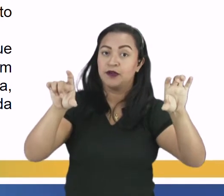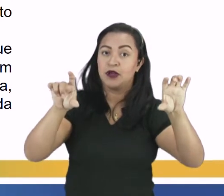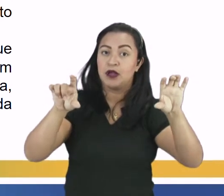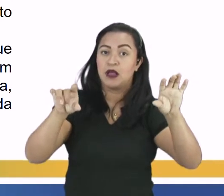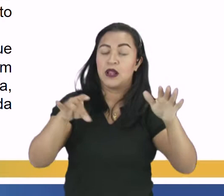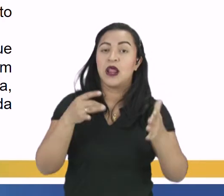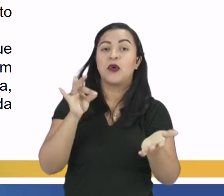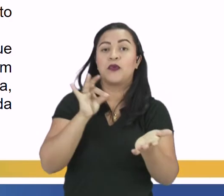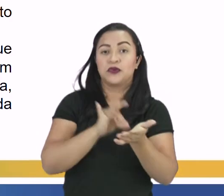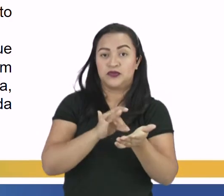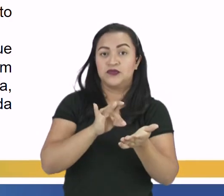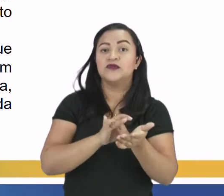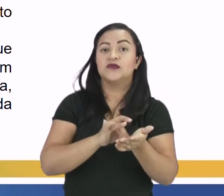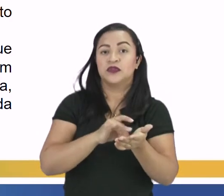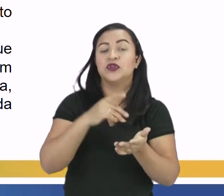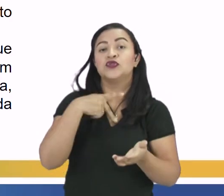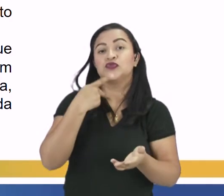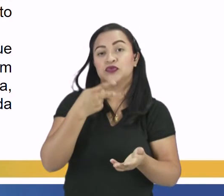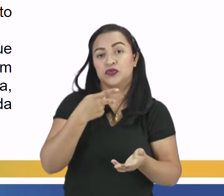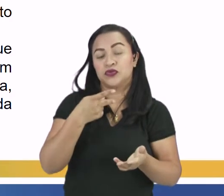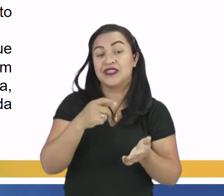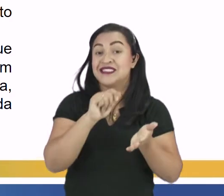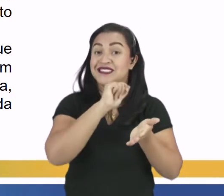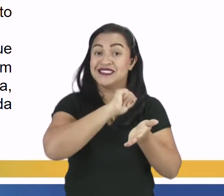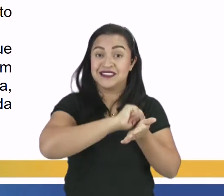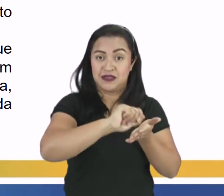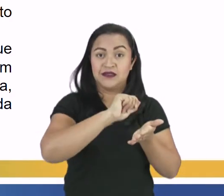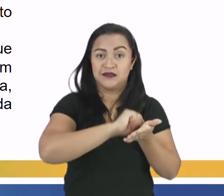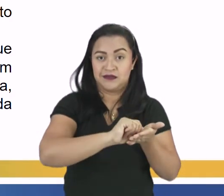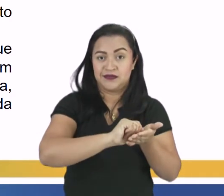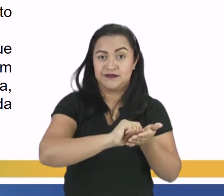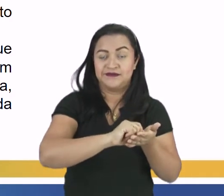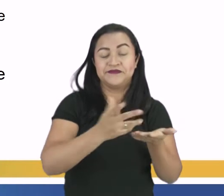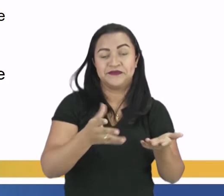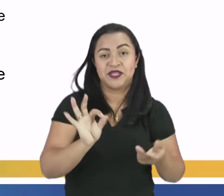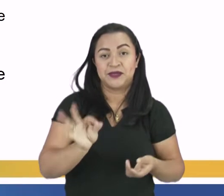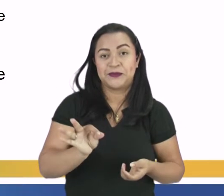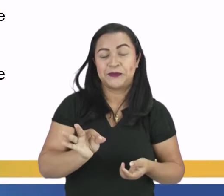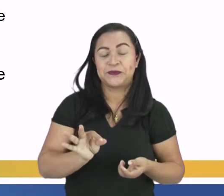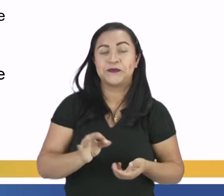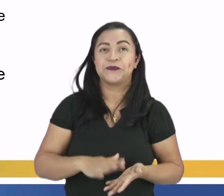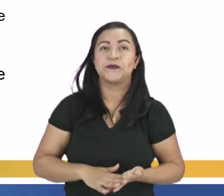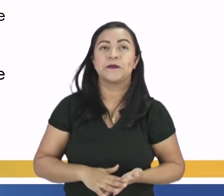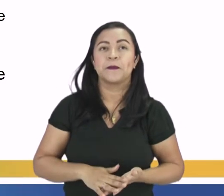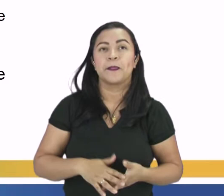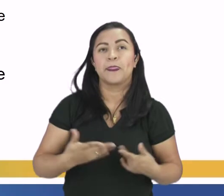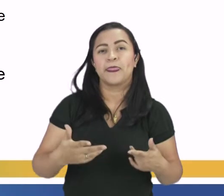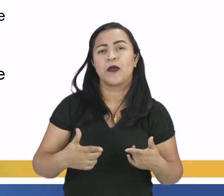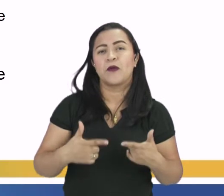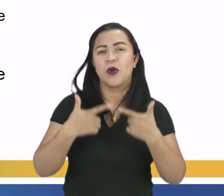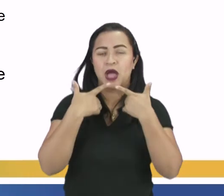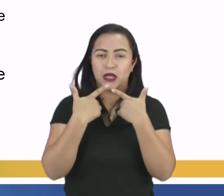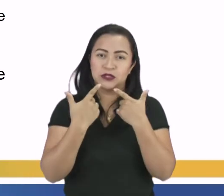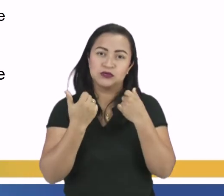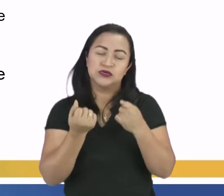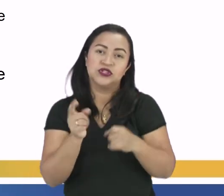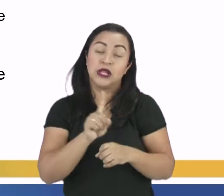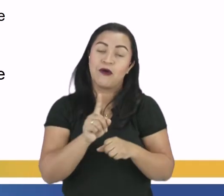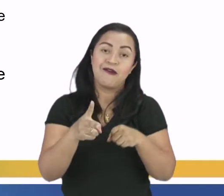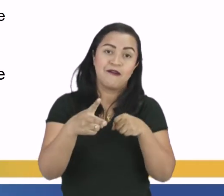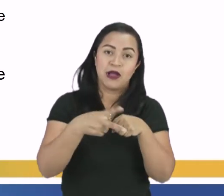Concretizada dentro daquele discurso, ou seja, de forma escrita, certo? E a linguagem não